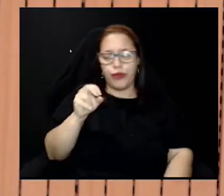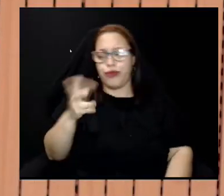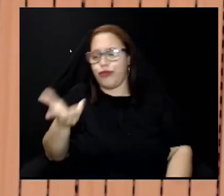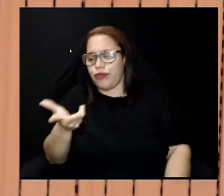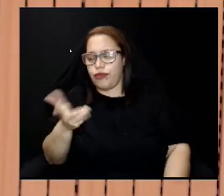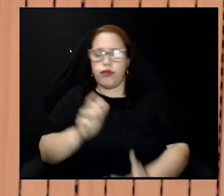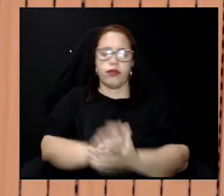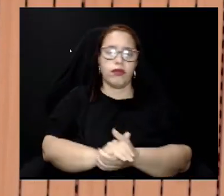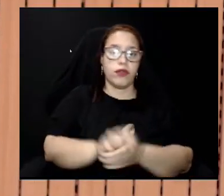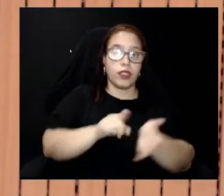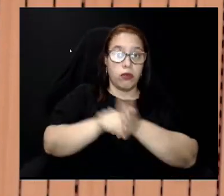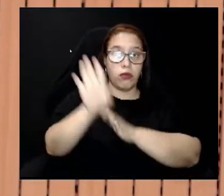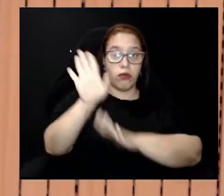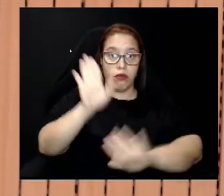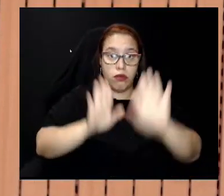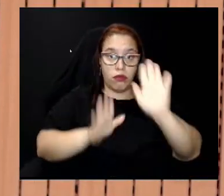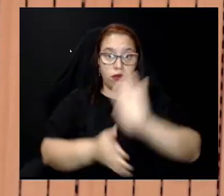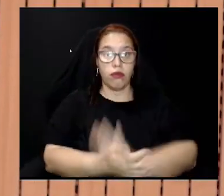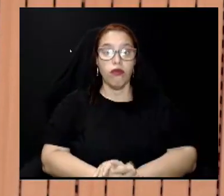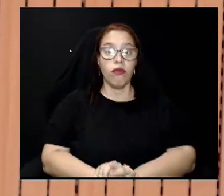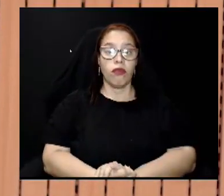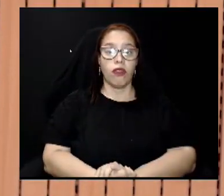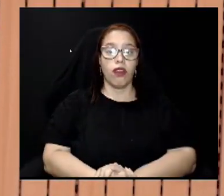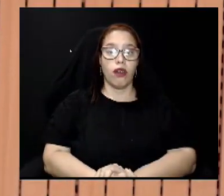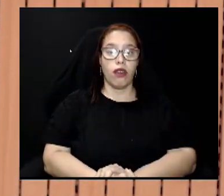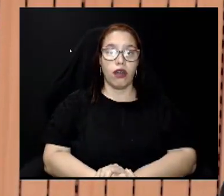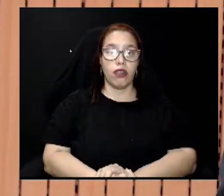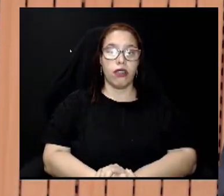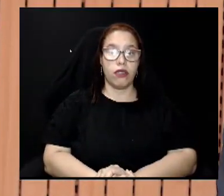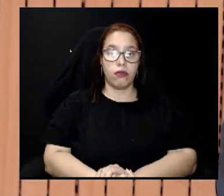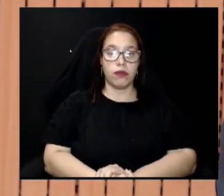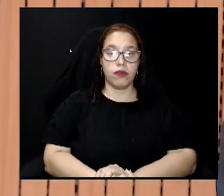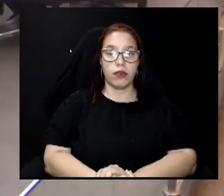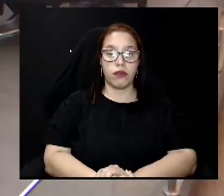perguntas? Pode perguntar.